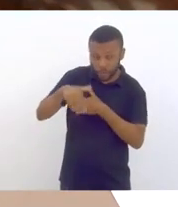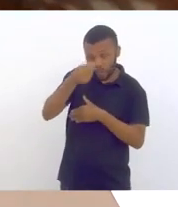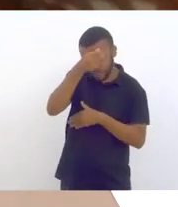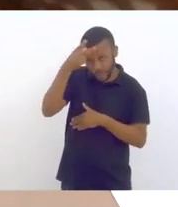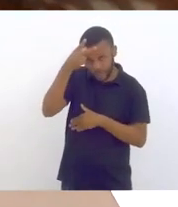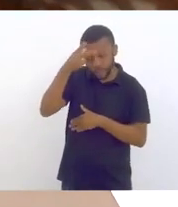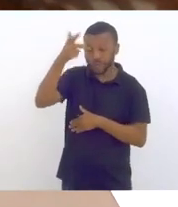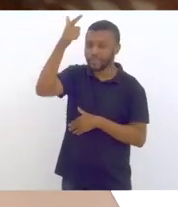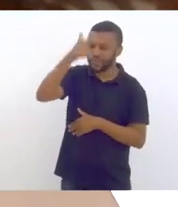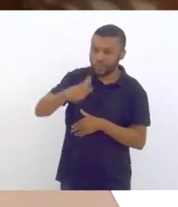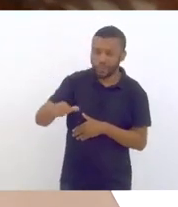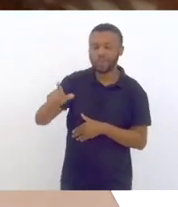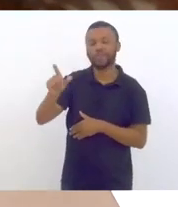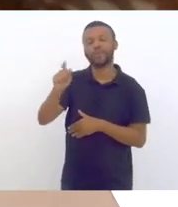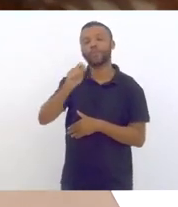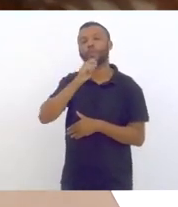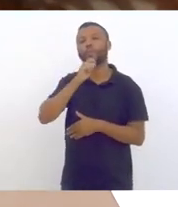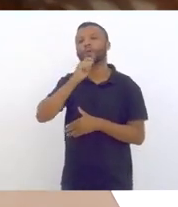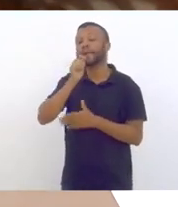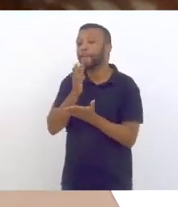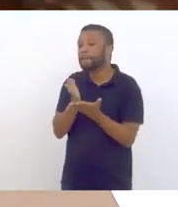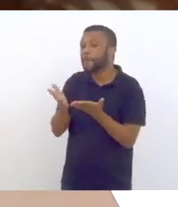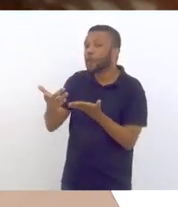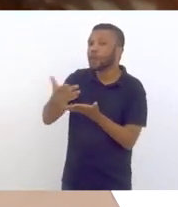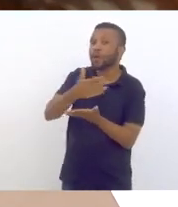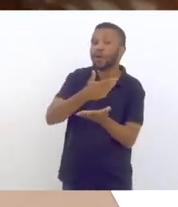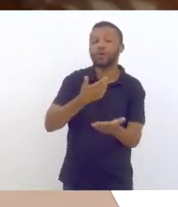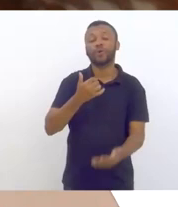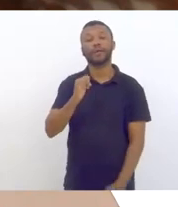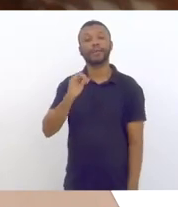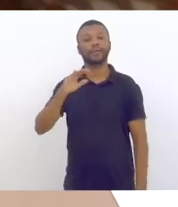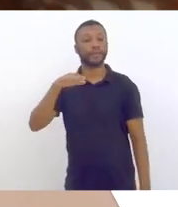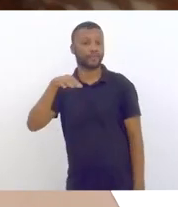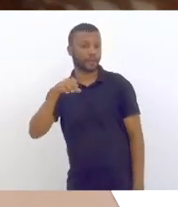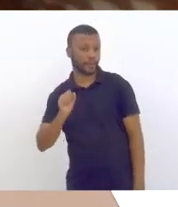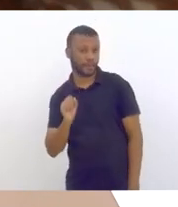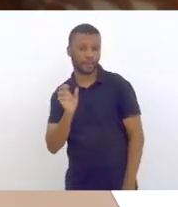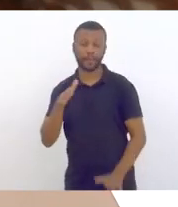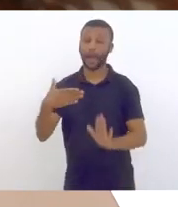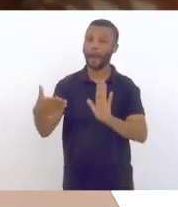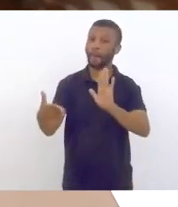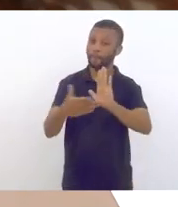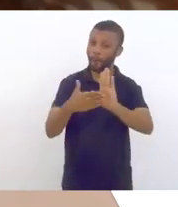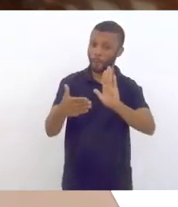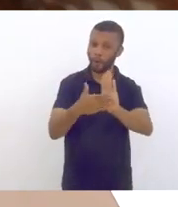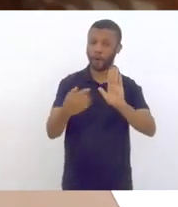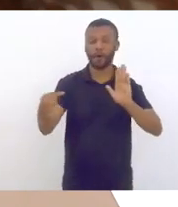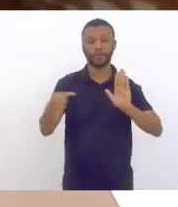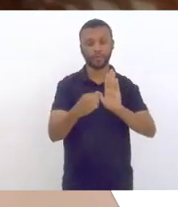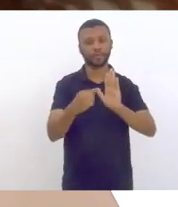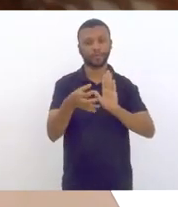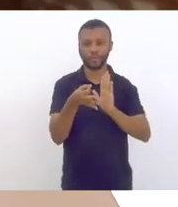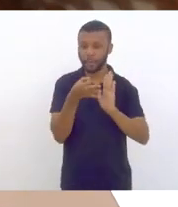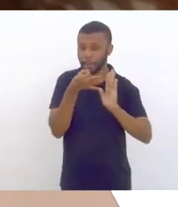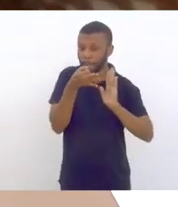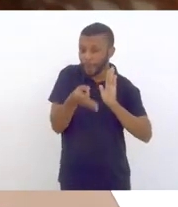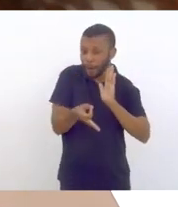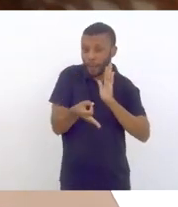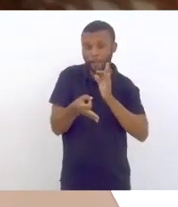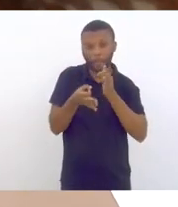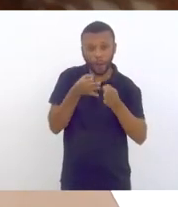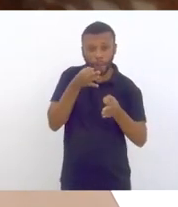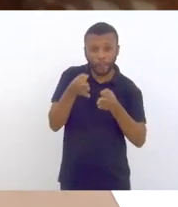um ano sem partilhar o ICMS então a proposta que o senhor colocou de